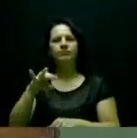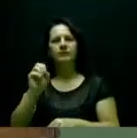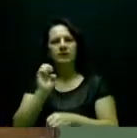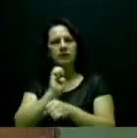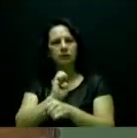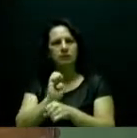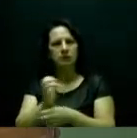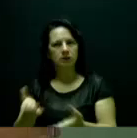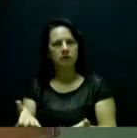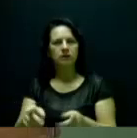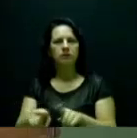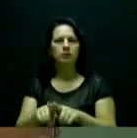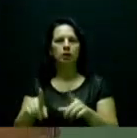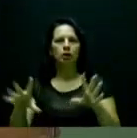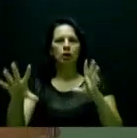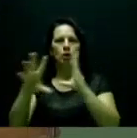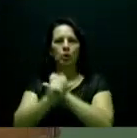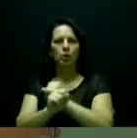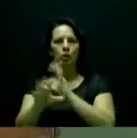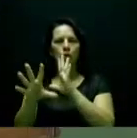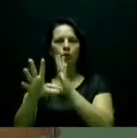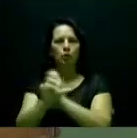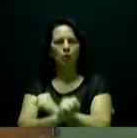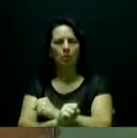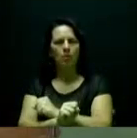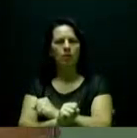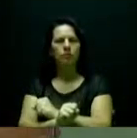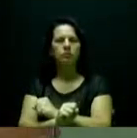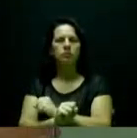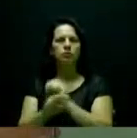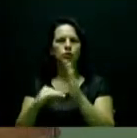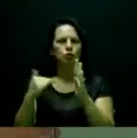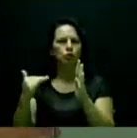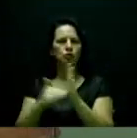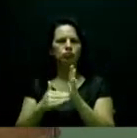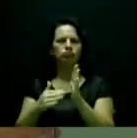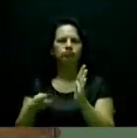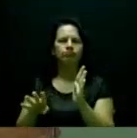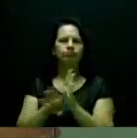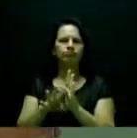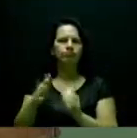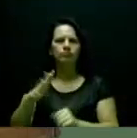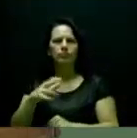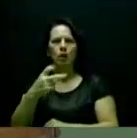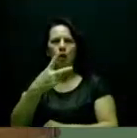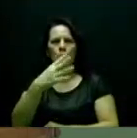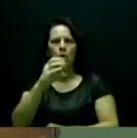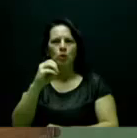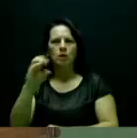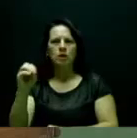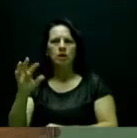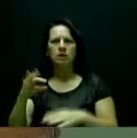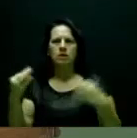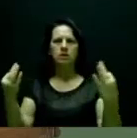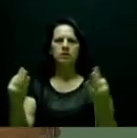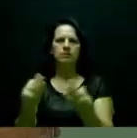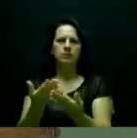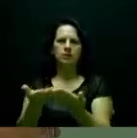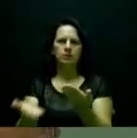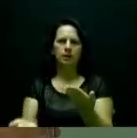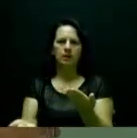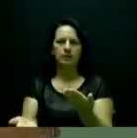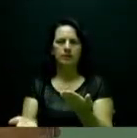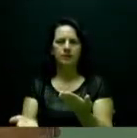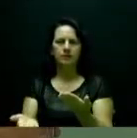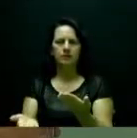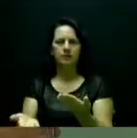lamentável, porque somando toda essa tragédia, não chegaríamos nem a 200 famílias que perderam tudo. E